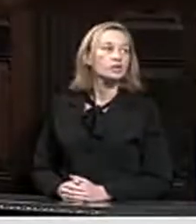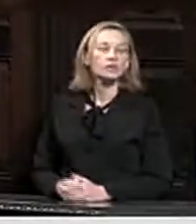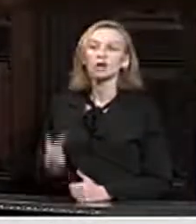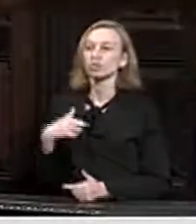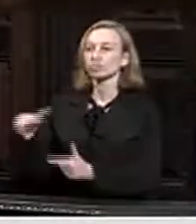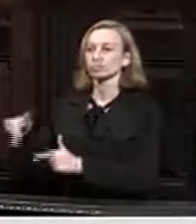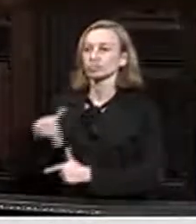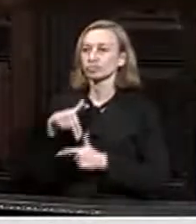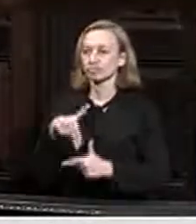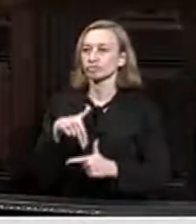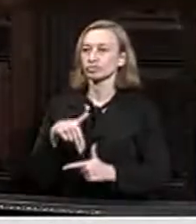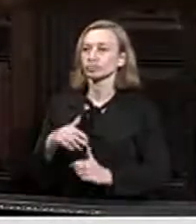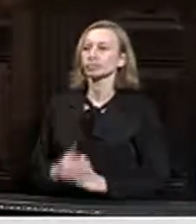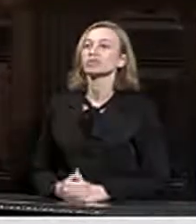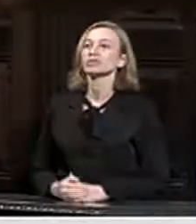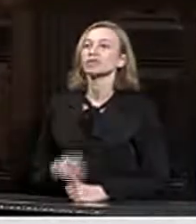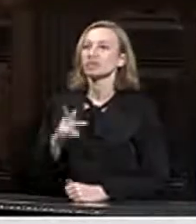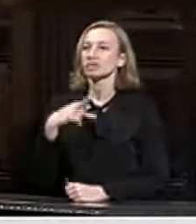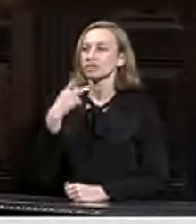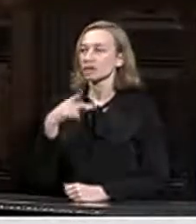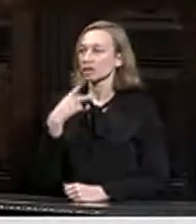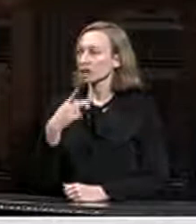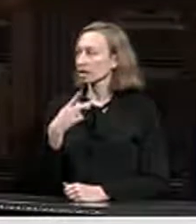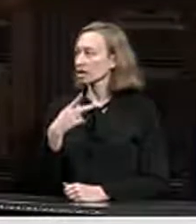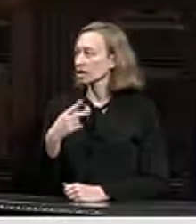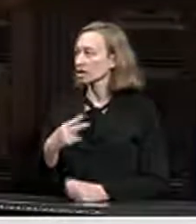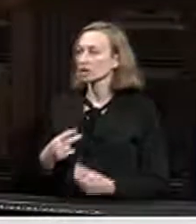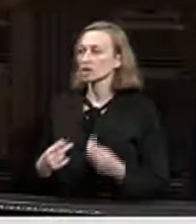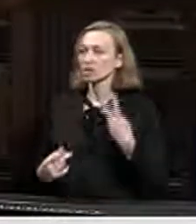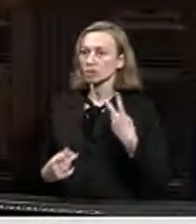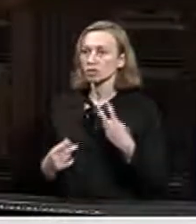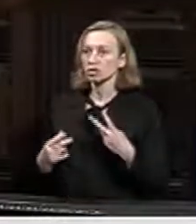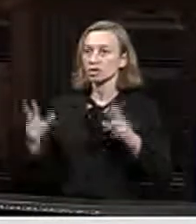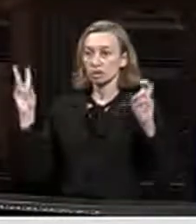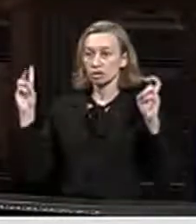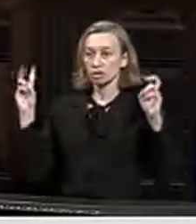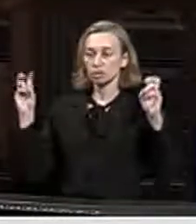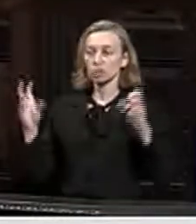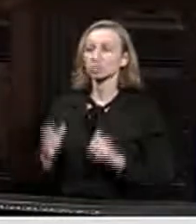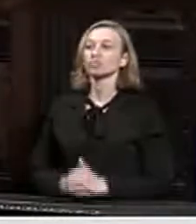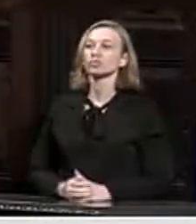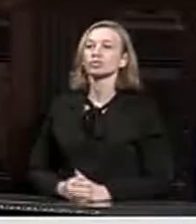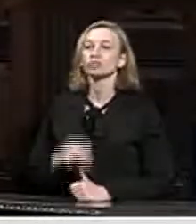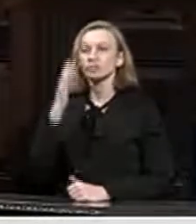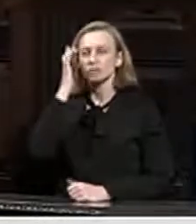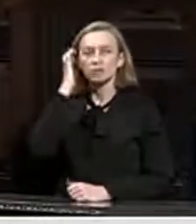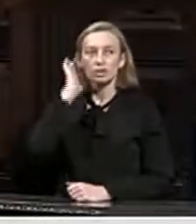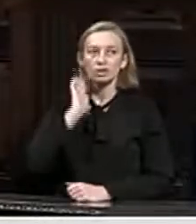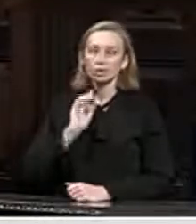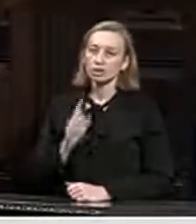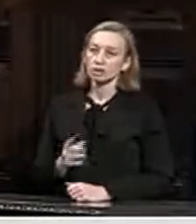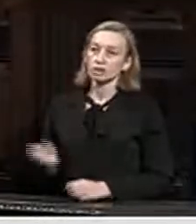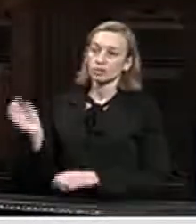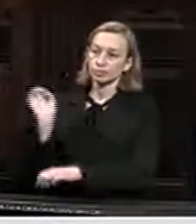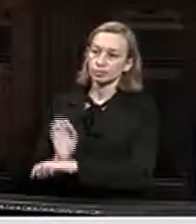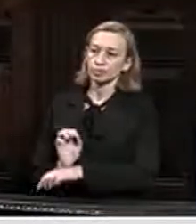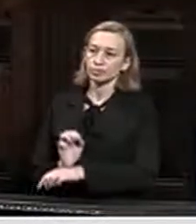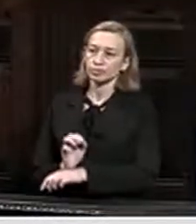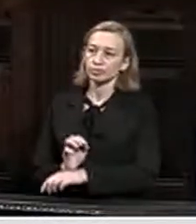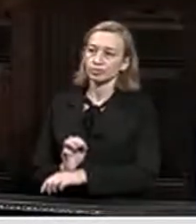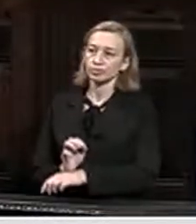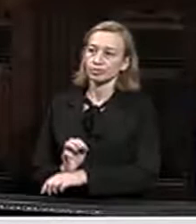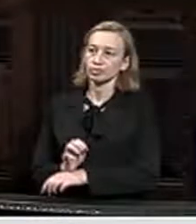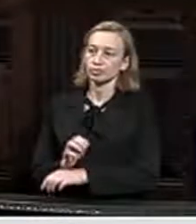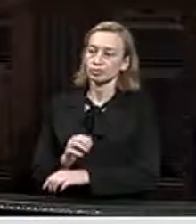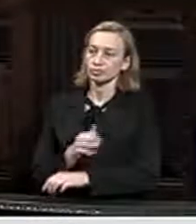tribuna para fazer debate de dois temas, senhor presidente, um relativo ao nosso estado do Rio de Janeiro e outro